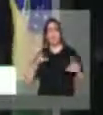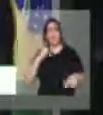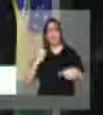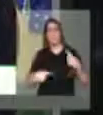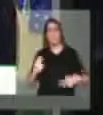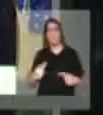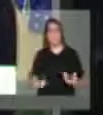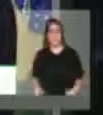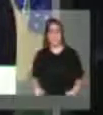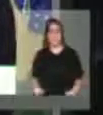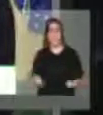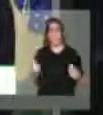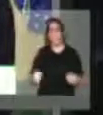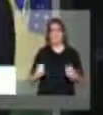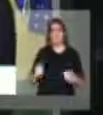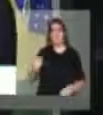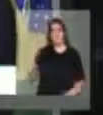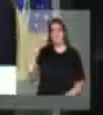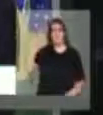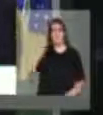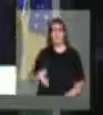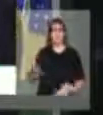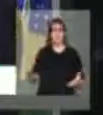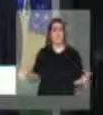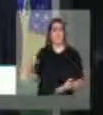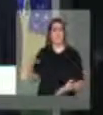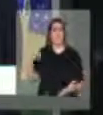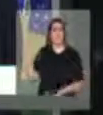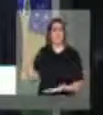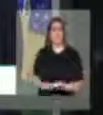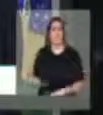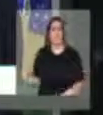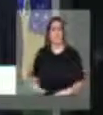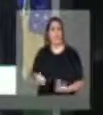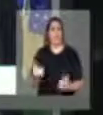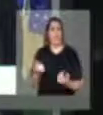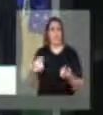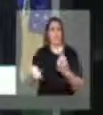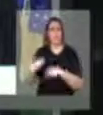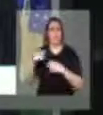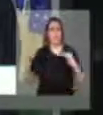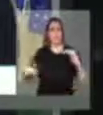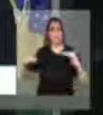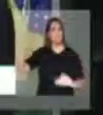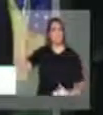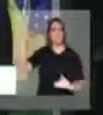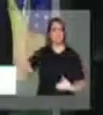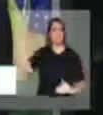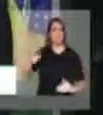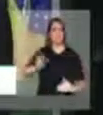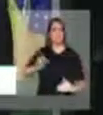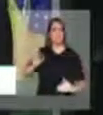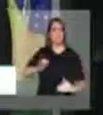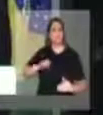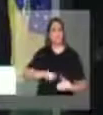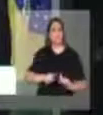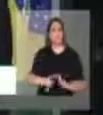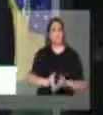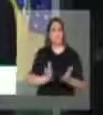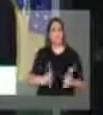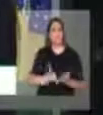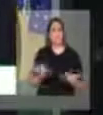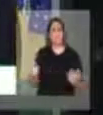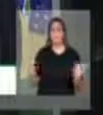considerar que nós estamos vivendo ainda hoje uma desigualdade econômica muito grande que compromete o nosso